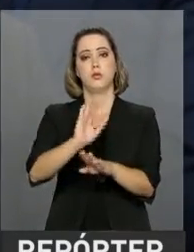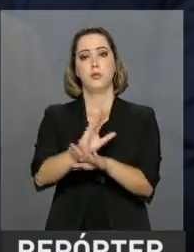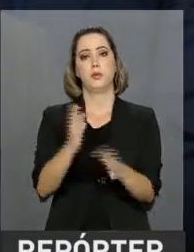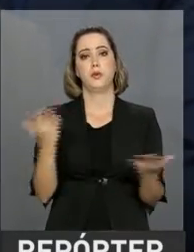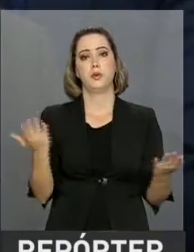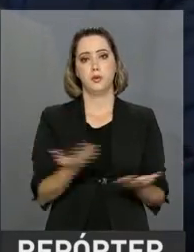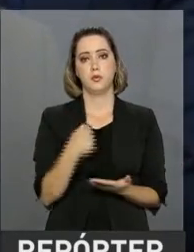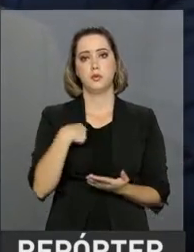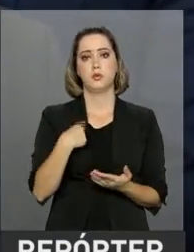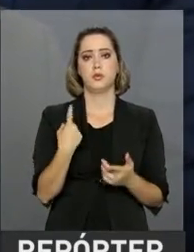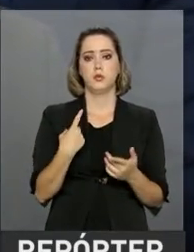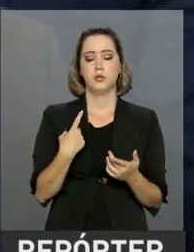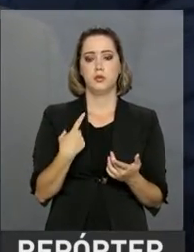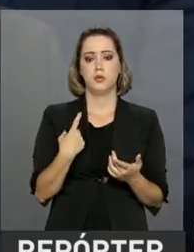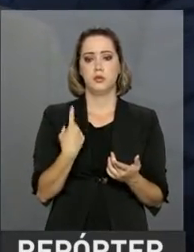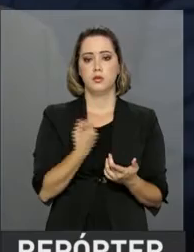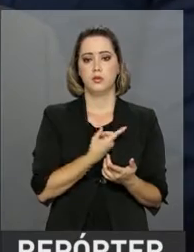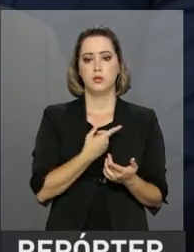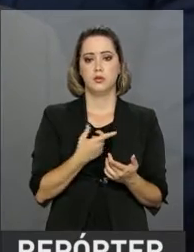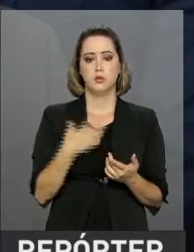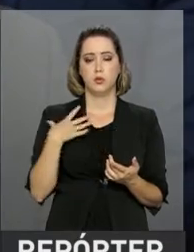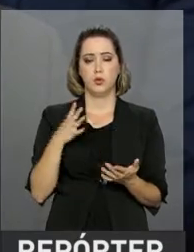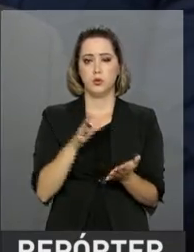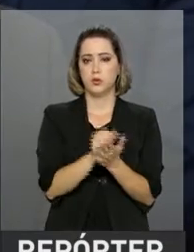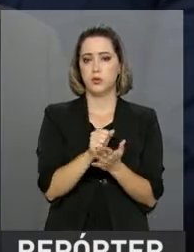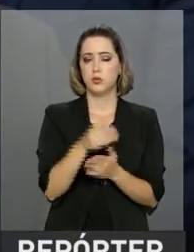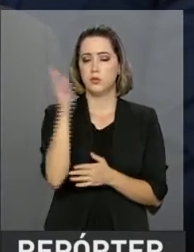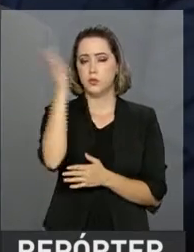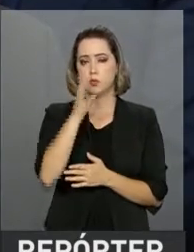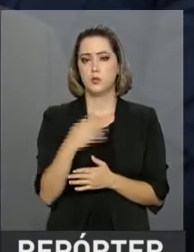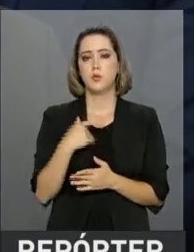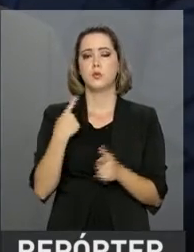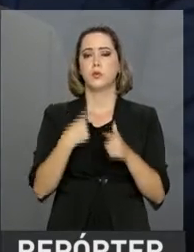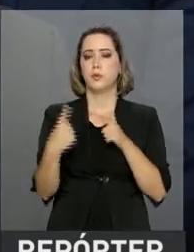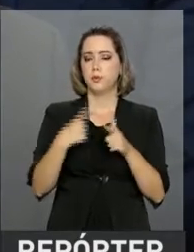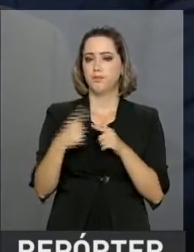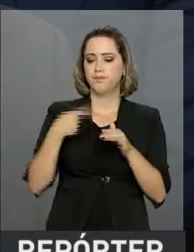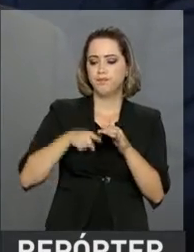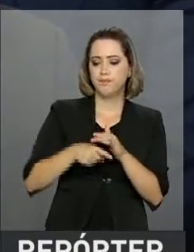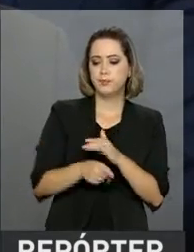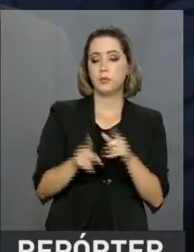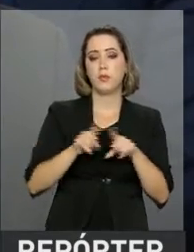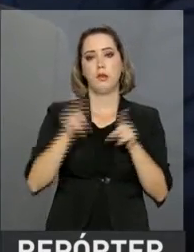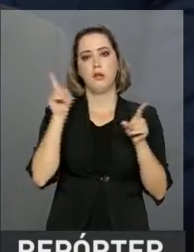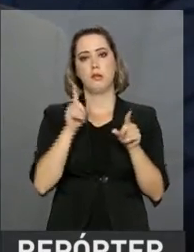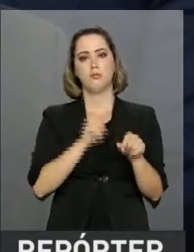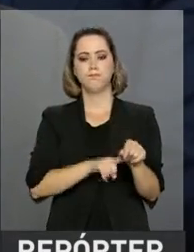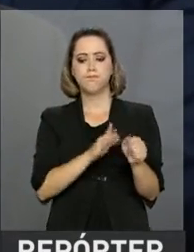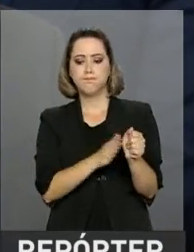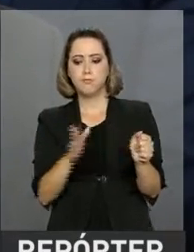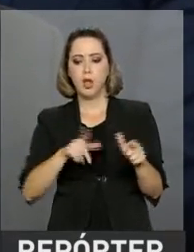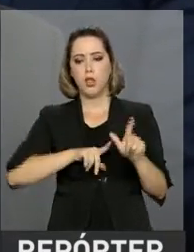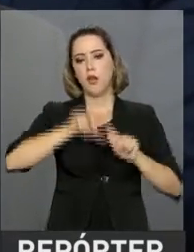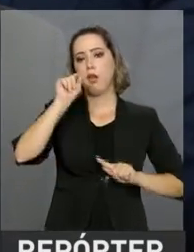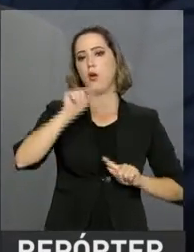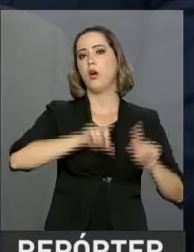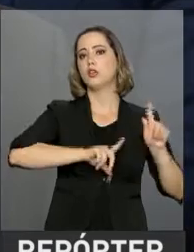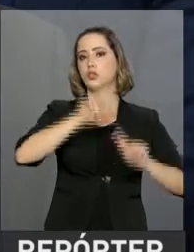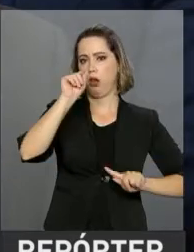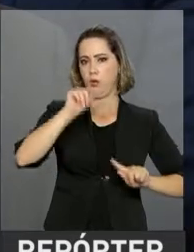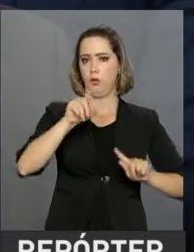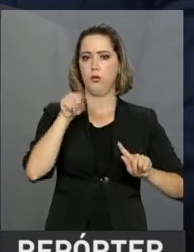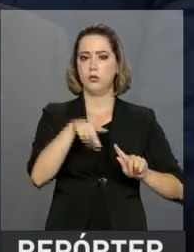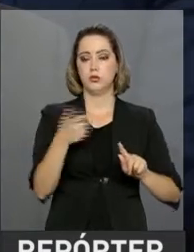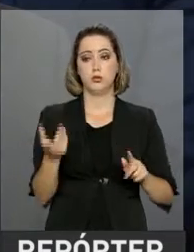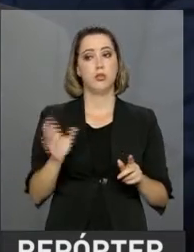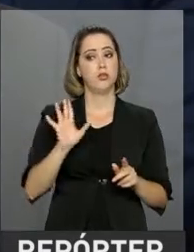é muito profunda há meses atrás mas um prazo que eu poderia dizer nas recorde nós conseguimos sair